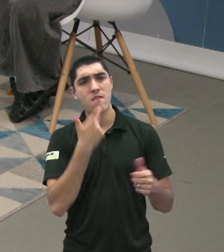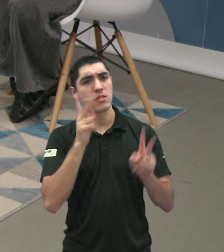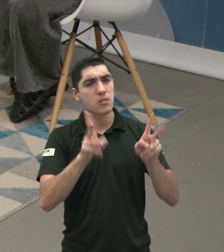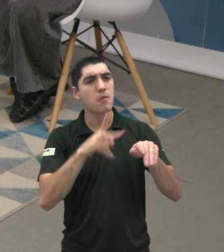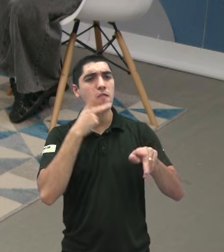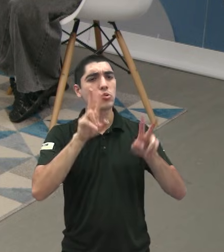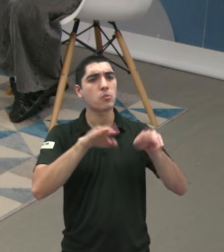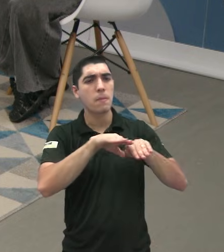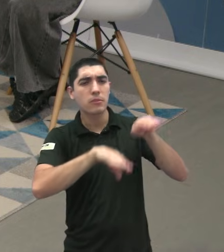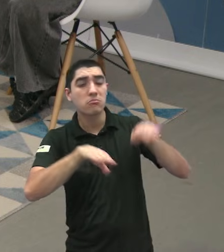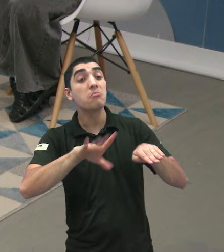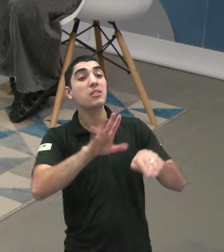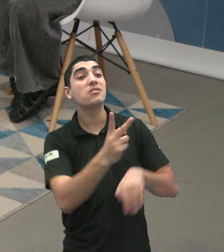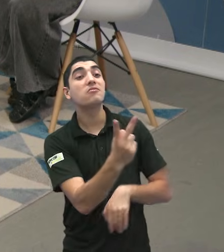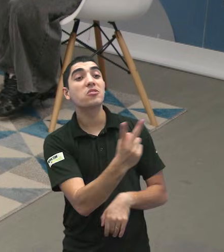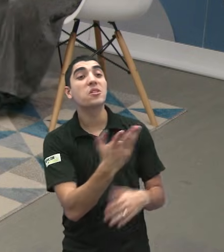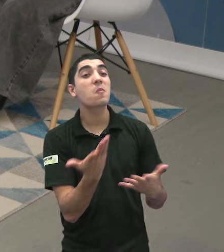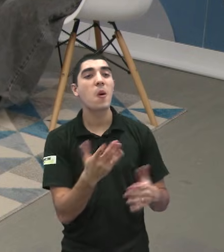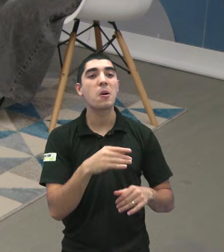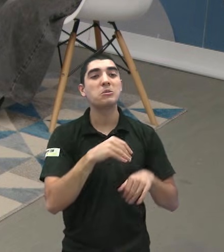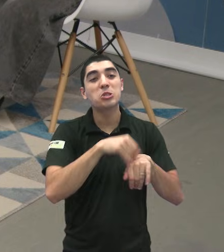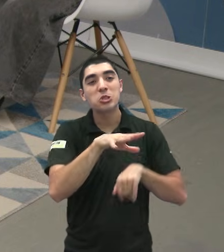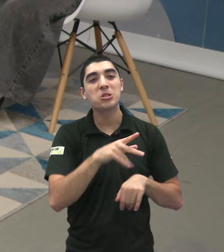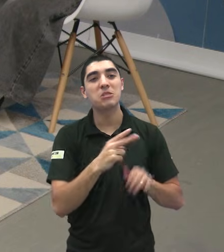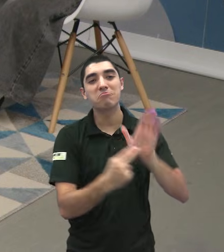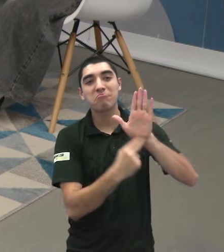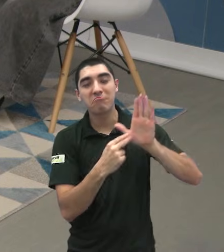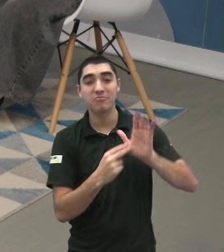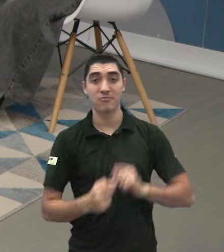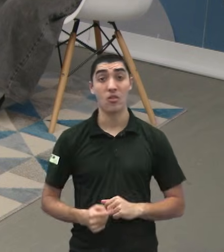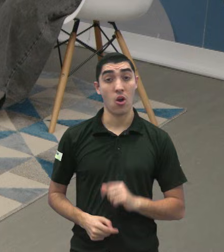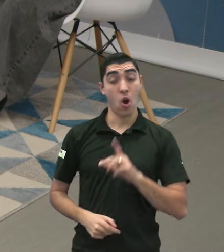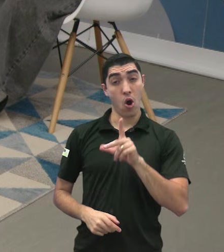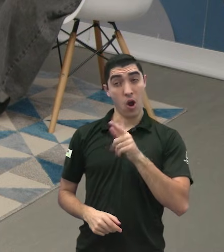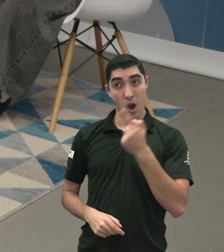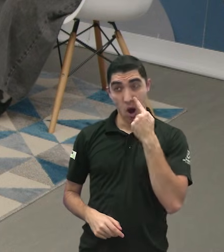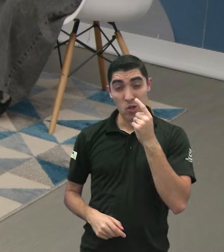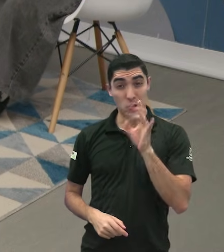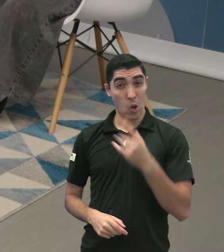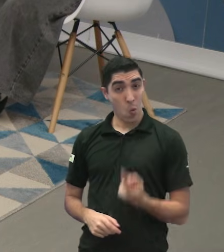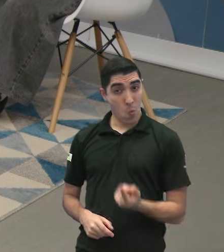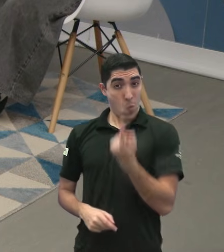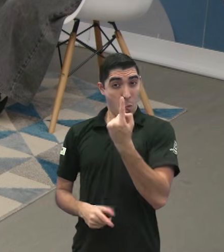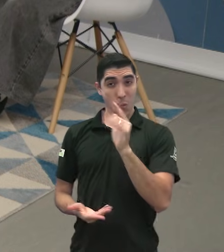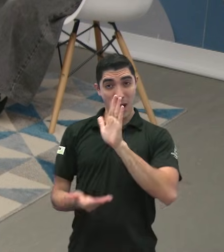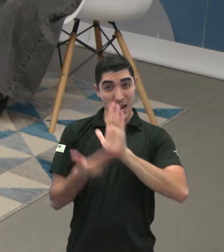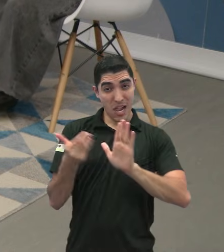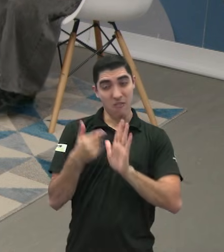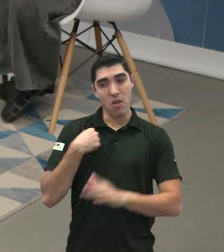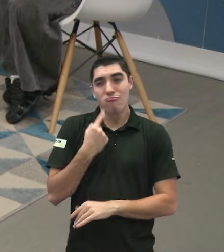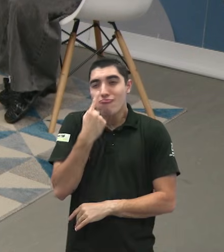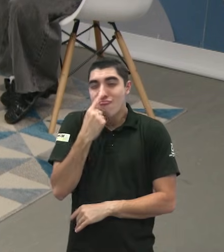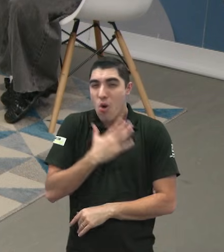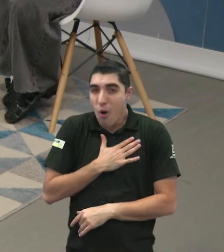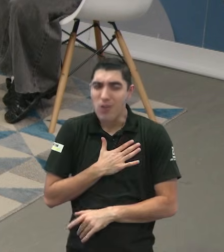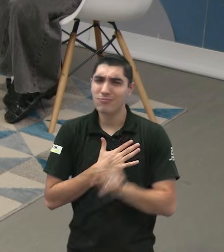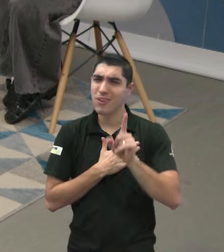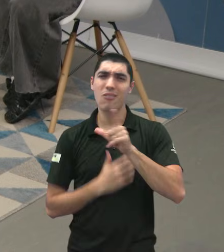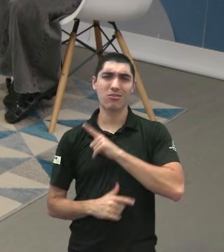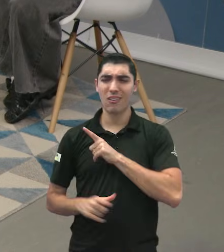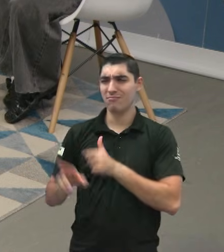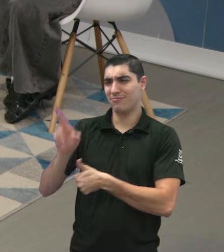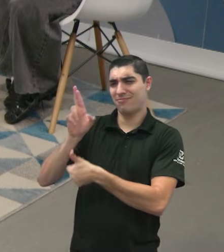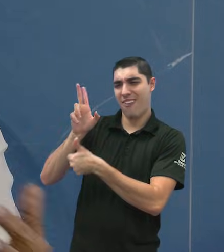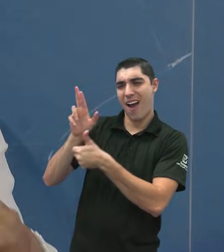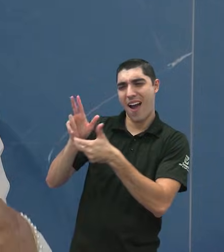também em suas obras. E vocês? Bom, eu não tenho um livro preferencial, assim, eu tenho